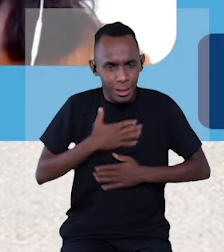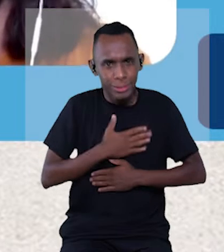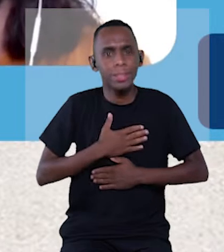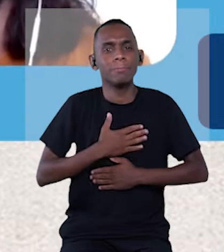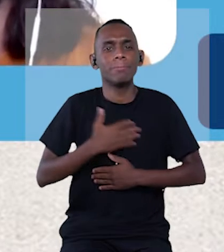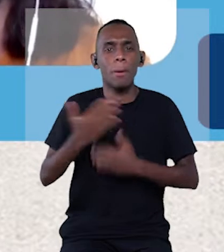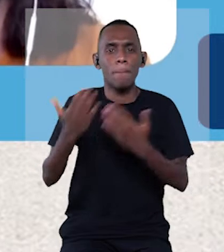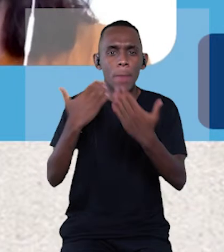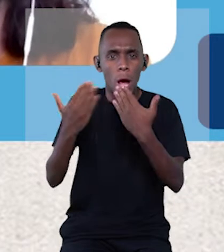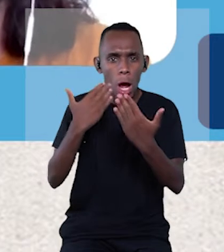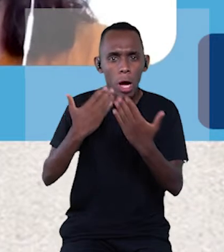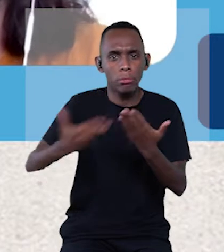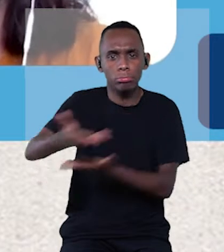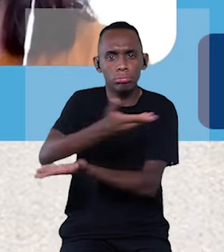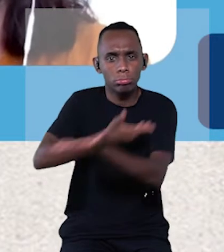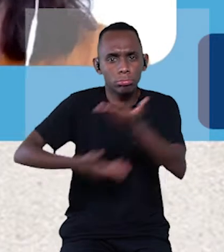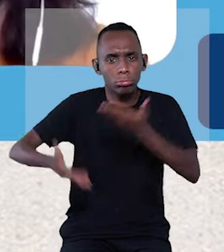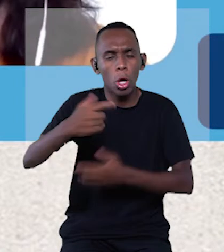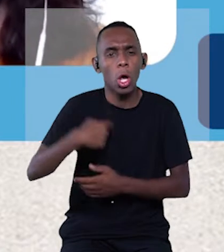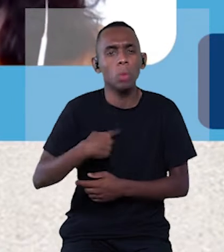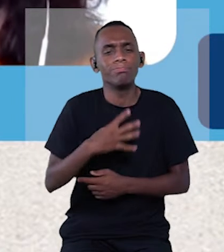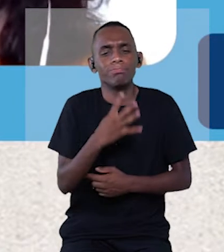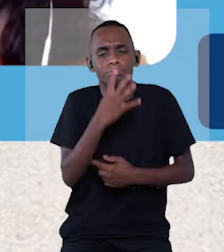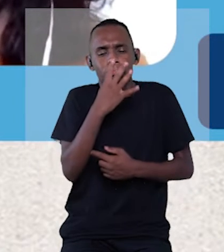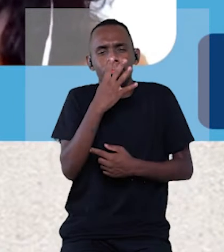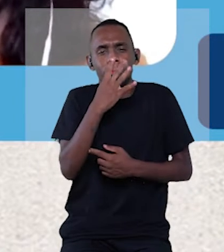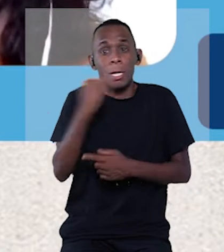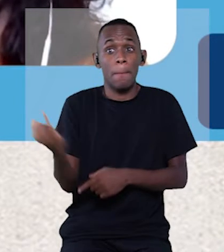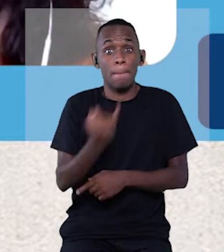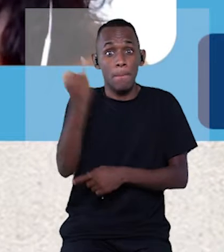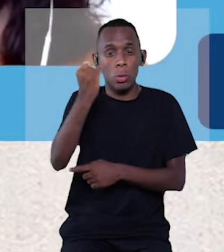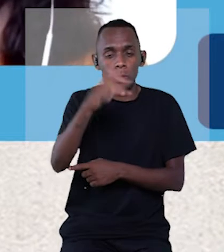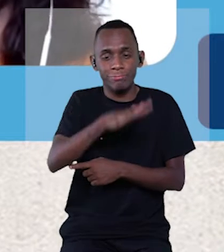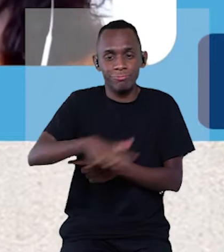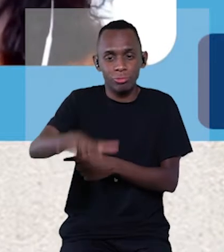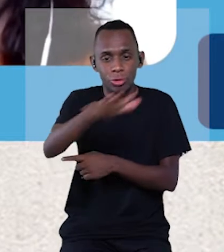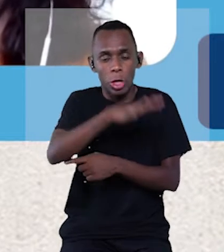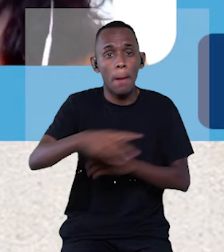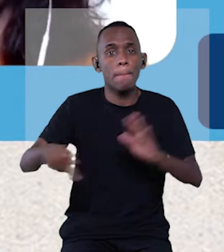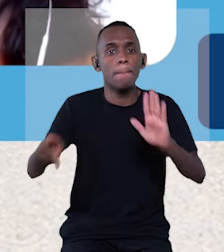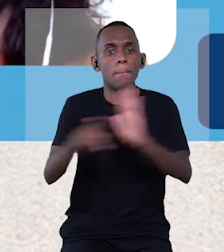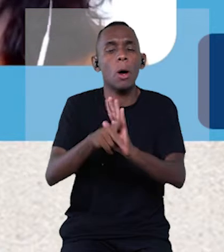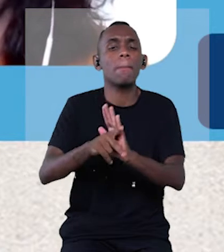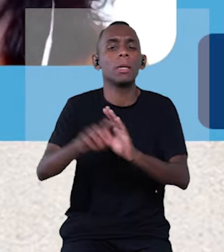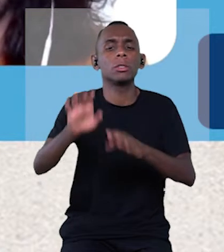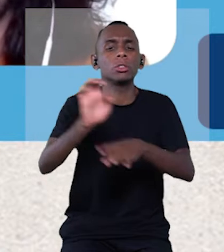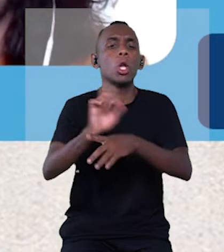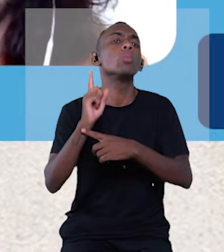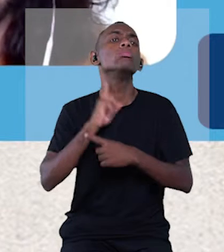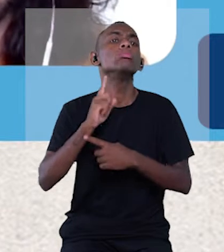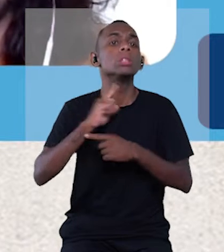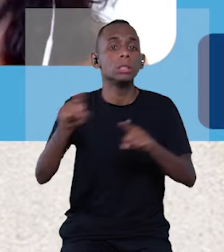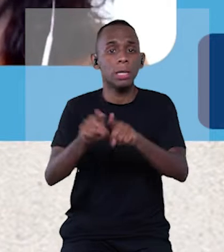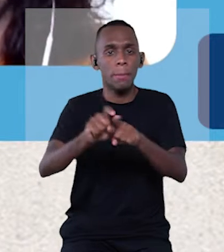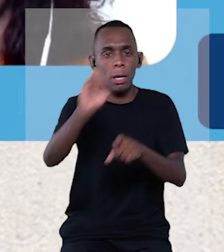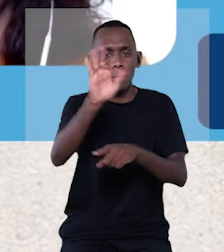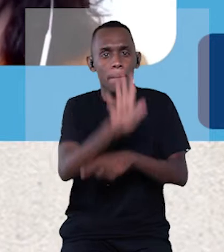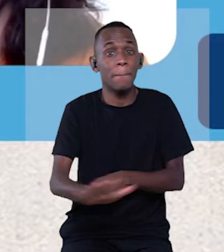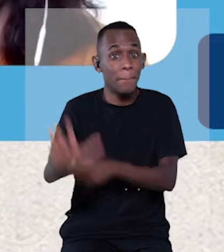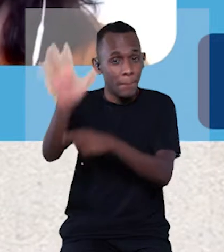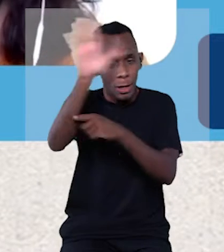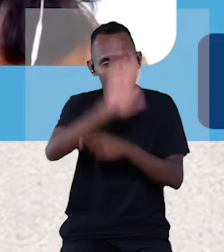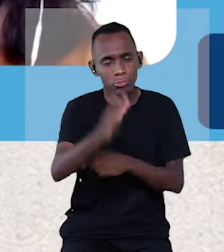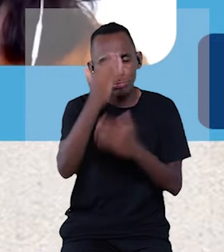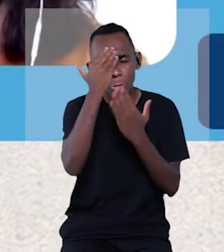um Papo, um projeto que eu tanto admiro e tão importante para a literatura em Minas Gerais e para a literatura nacionalmente. Obrigado